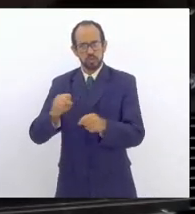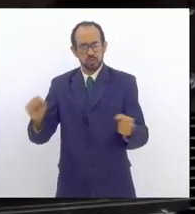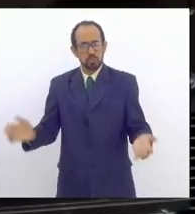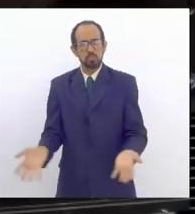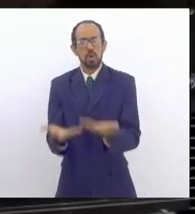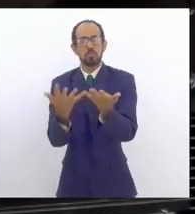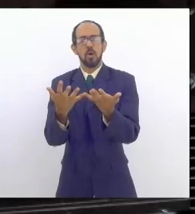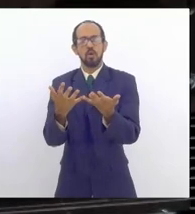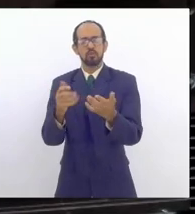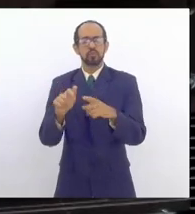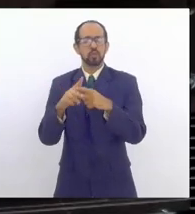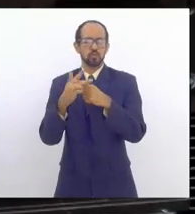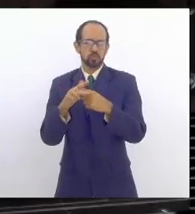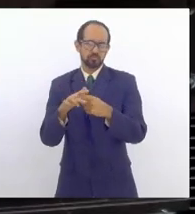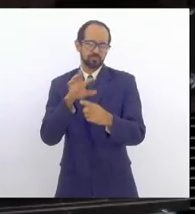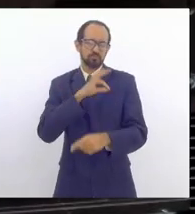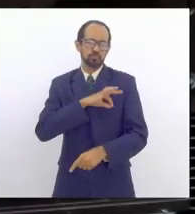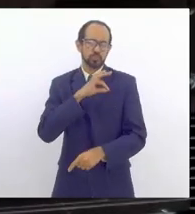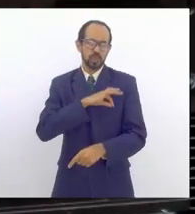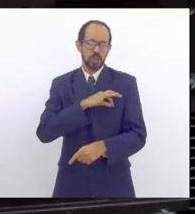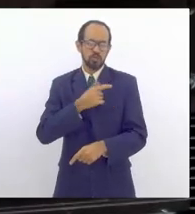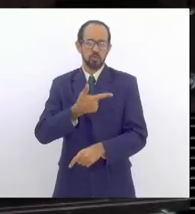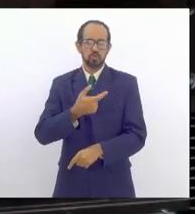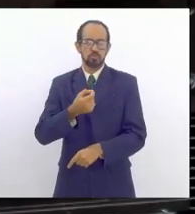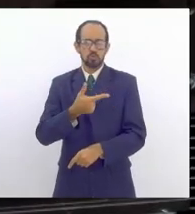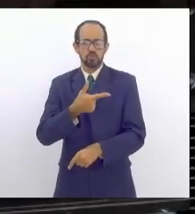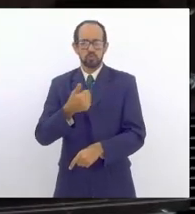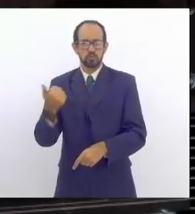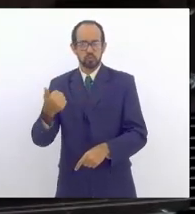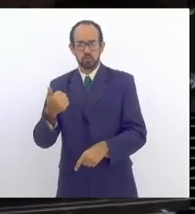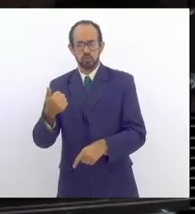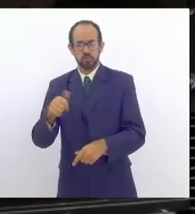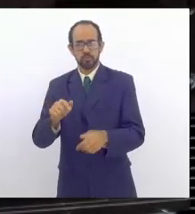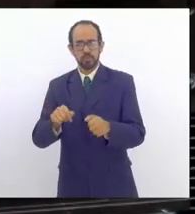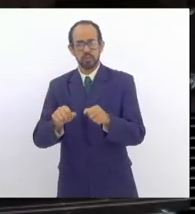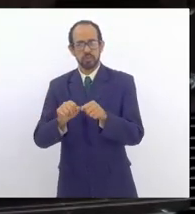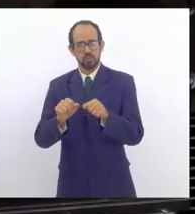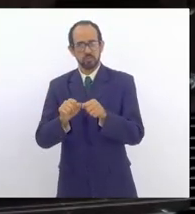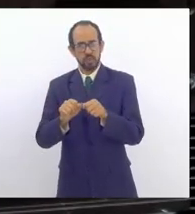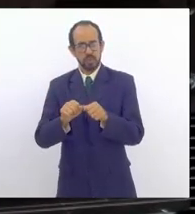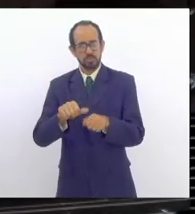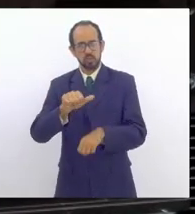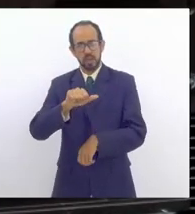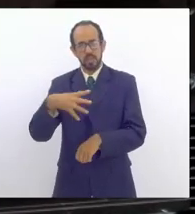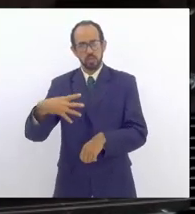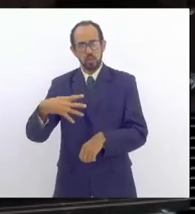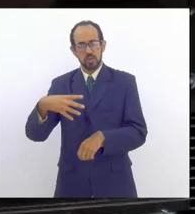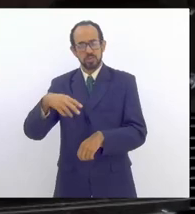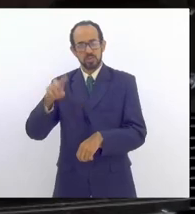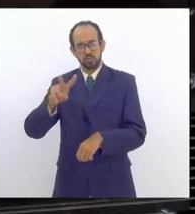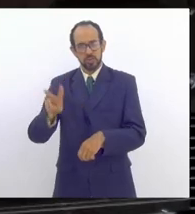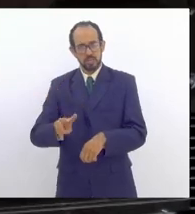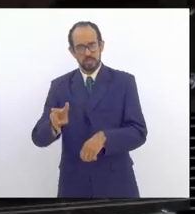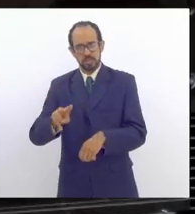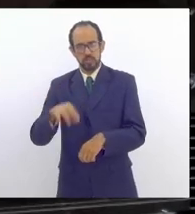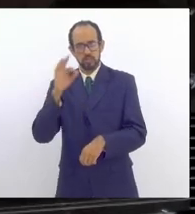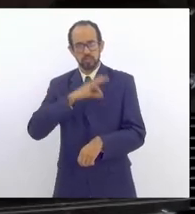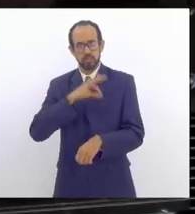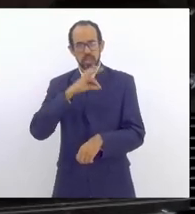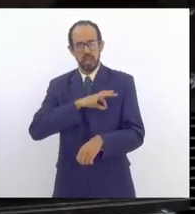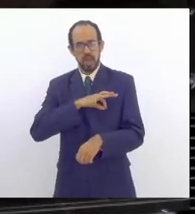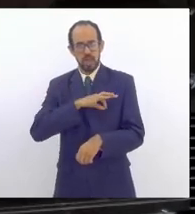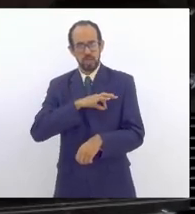recomposição. Ainda em 2021, antecipamos por 14 vezes seguidas os salários,